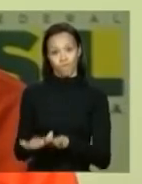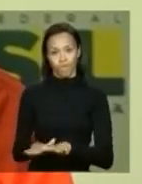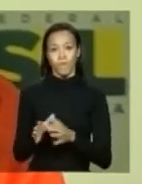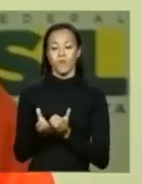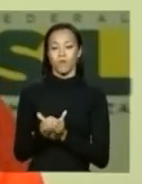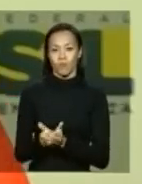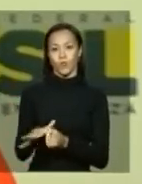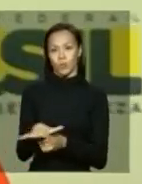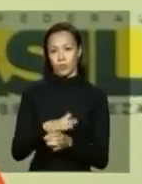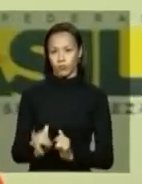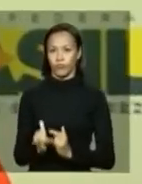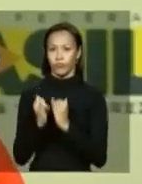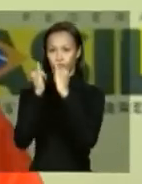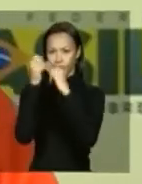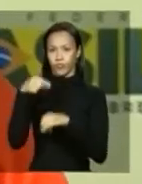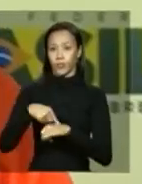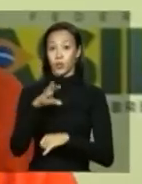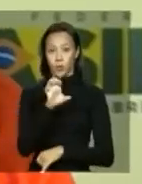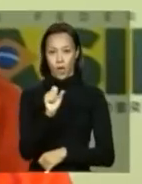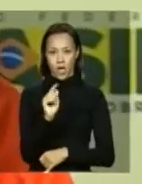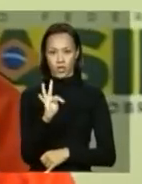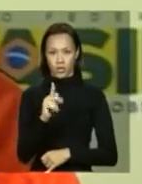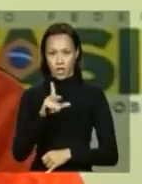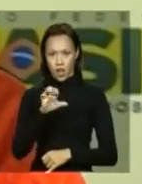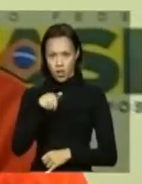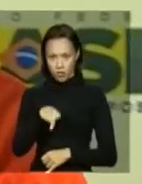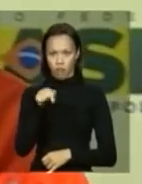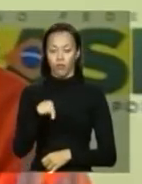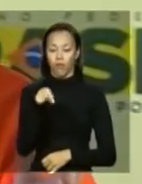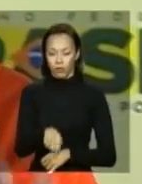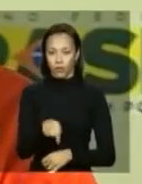estabelecimento do nosso estaleiro aqui ao